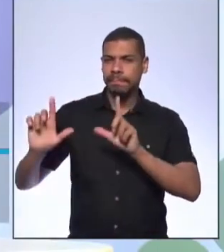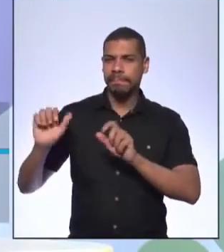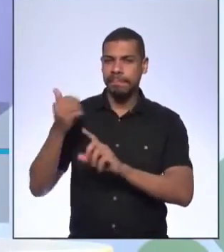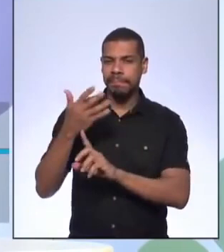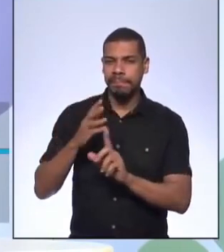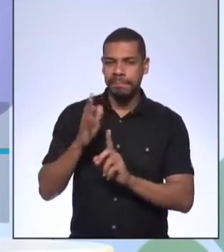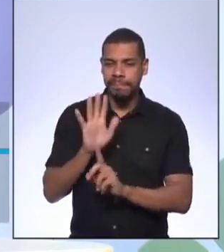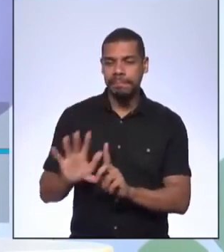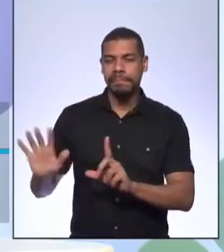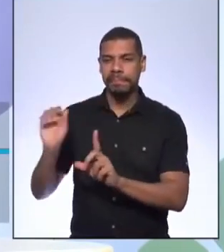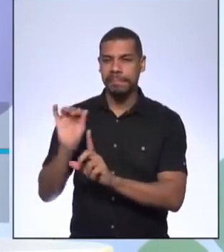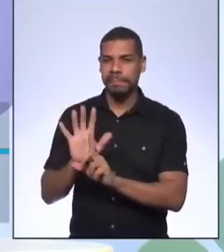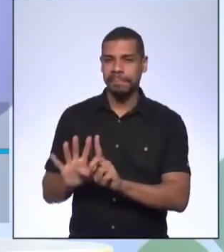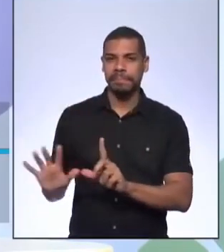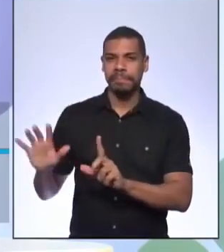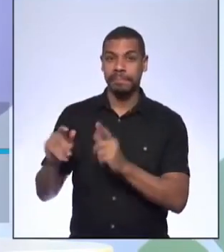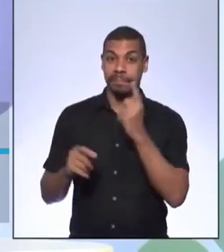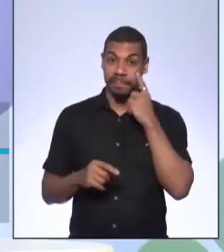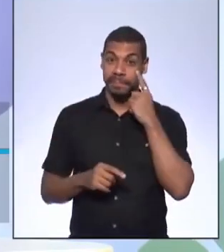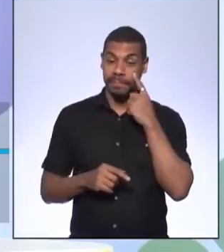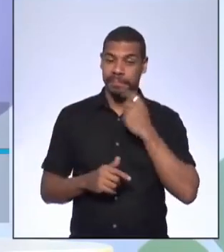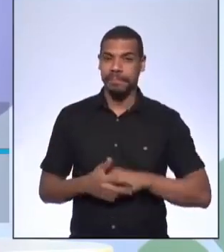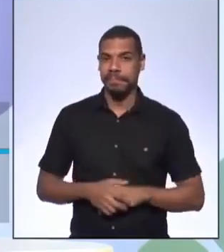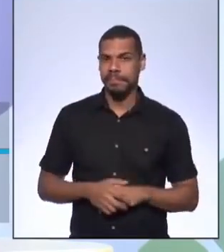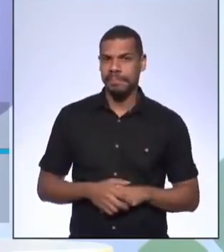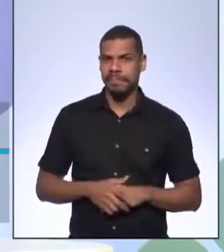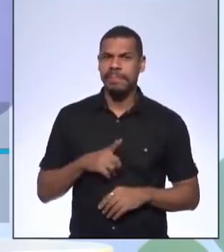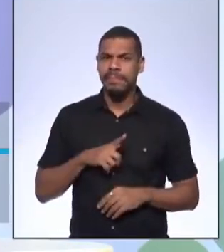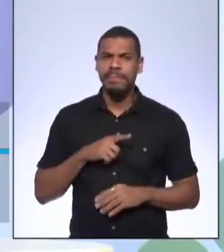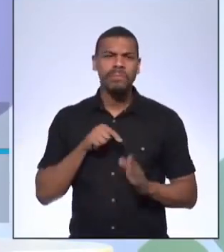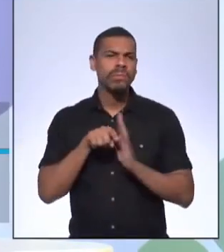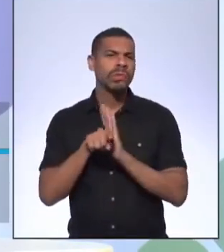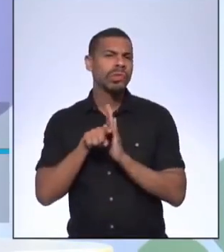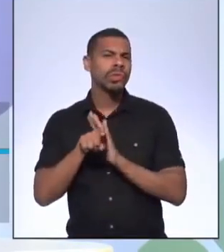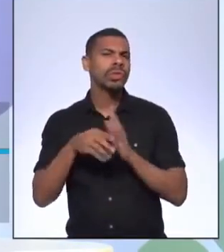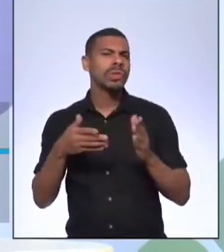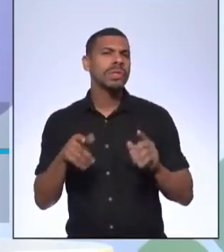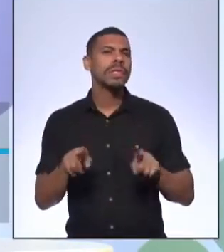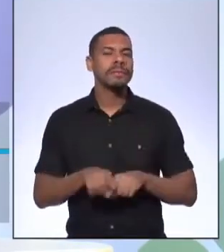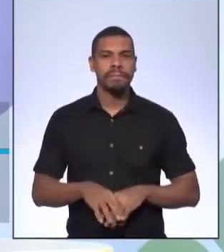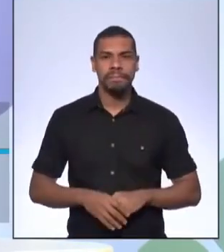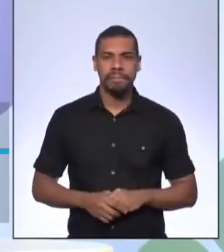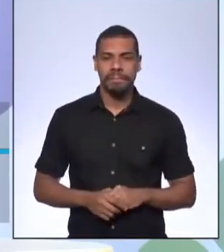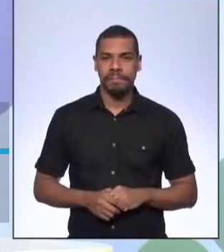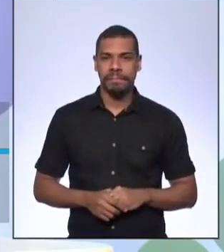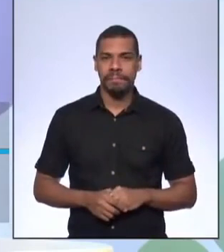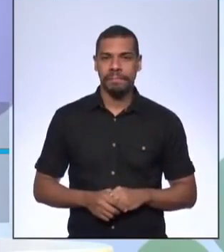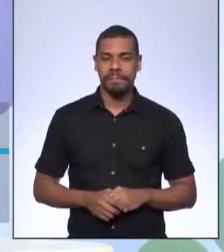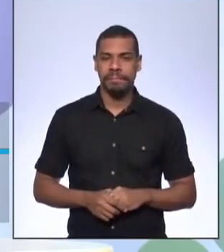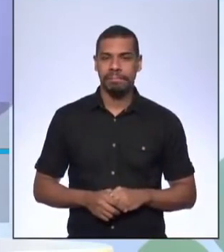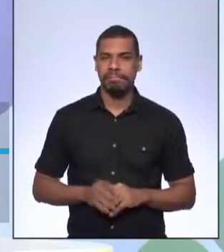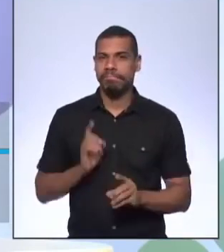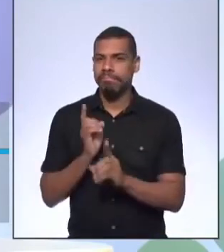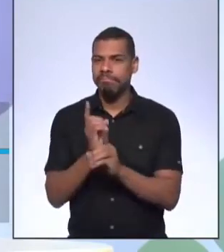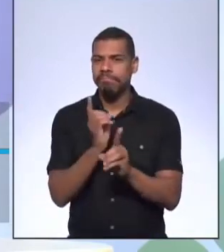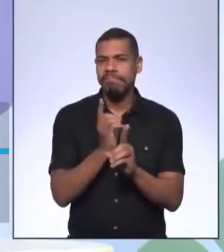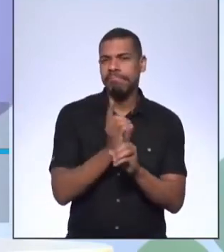da imagem. Então, vamos ver se vocês estão diversificando ou se vocês estão conseguindo ter um olhar